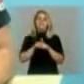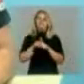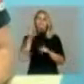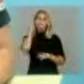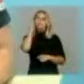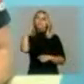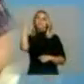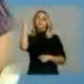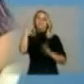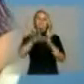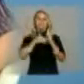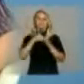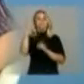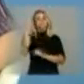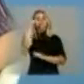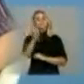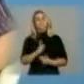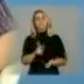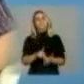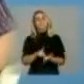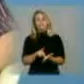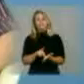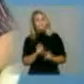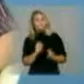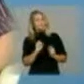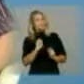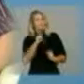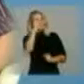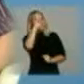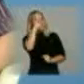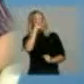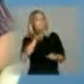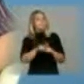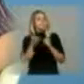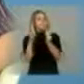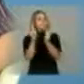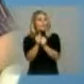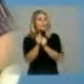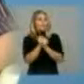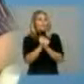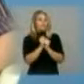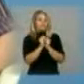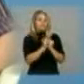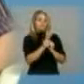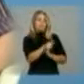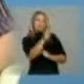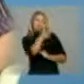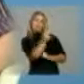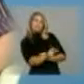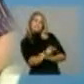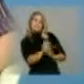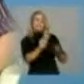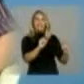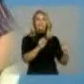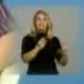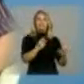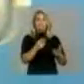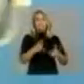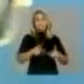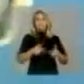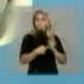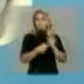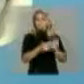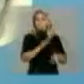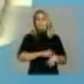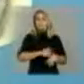o Brasil, né? O que você lembra assim dela, assim, que foi bem marcante, não só na personalidade, mas também em